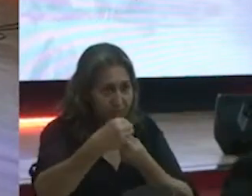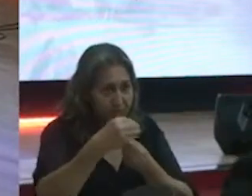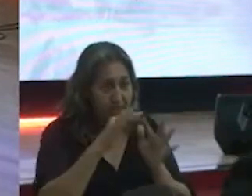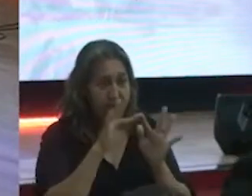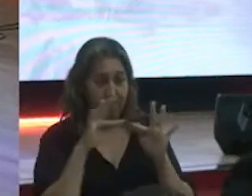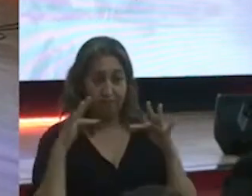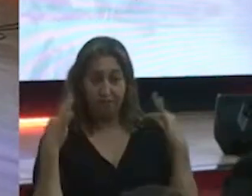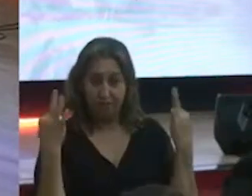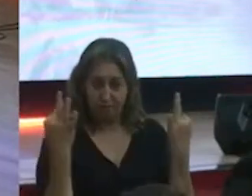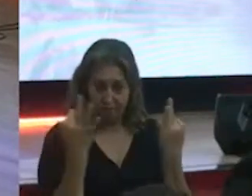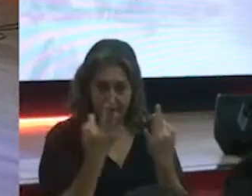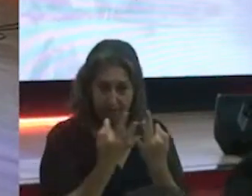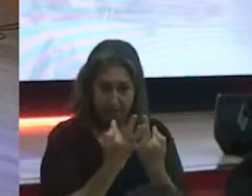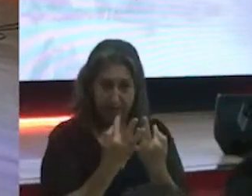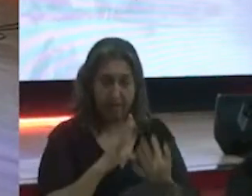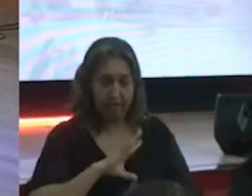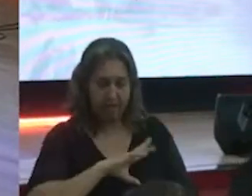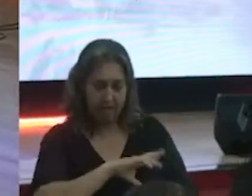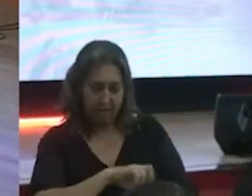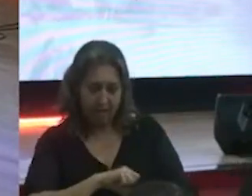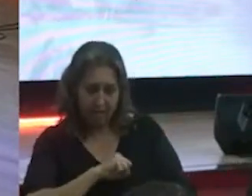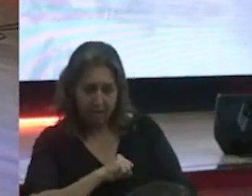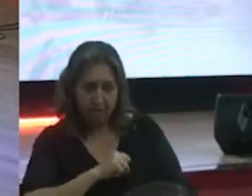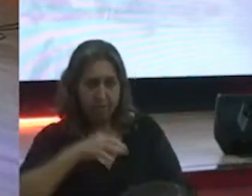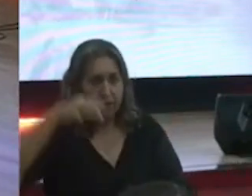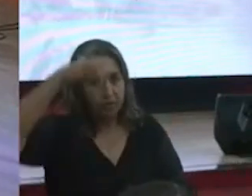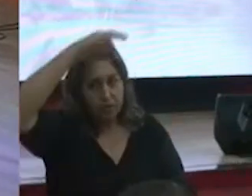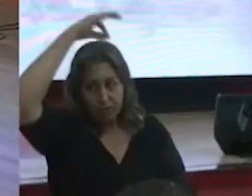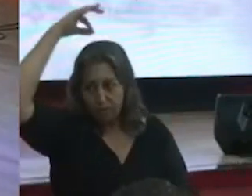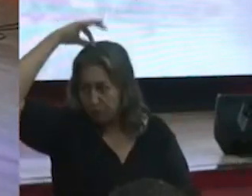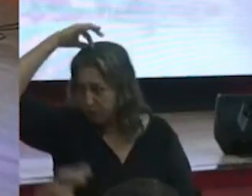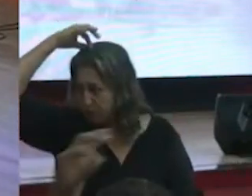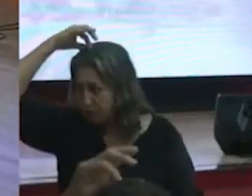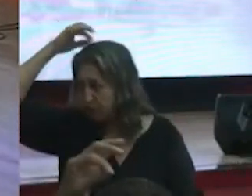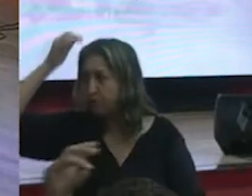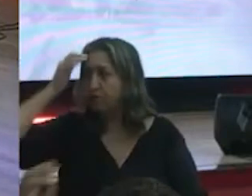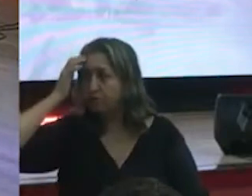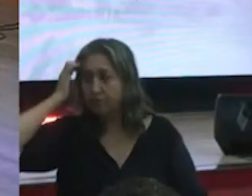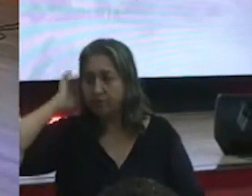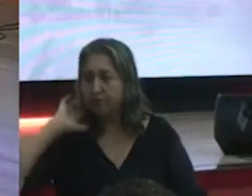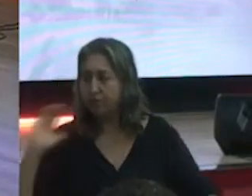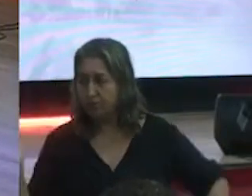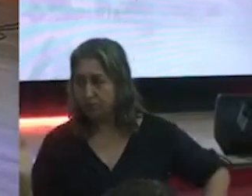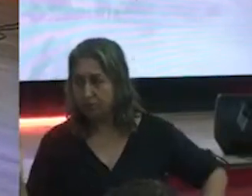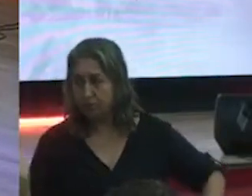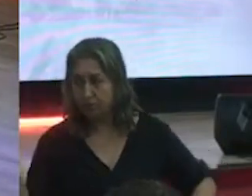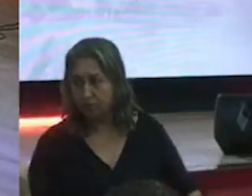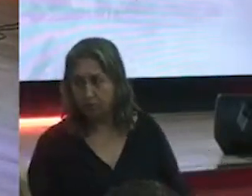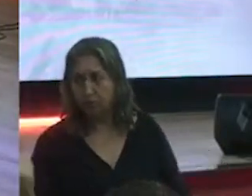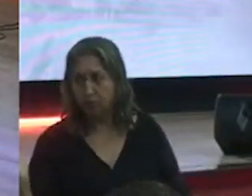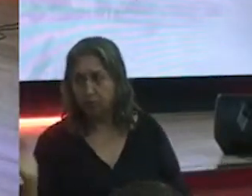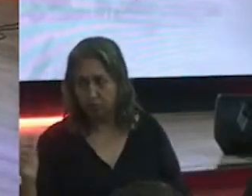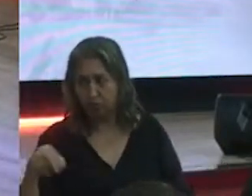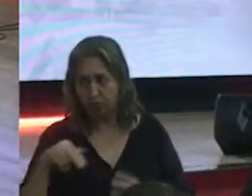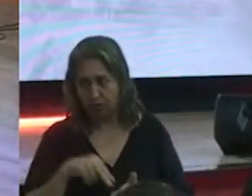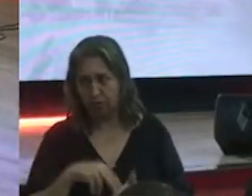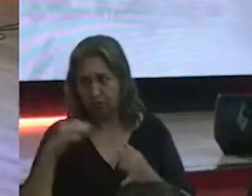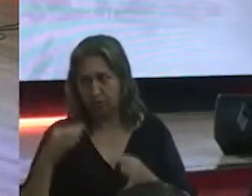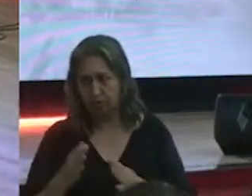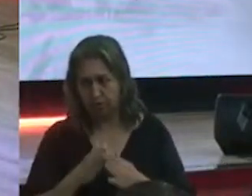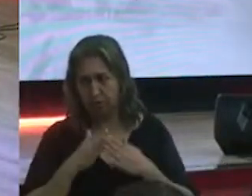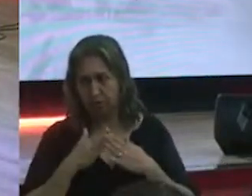famílias famílias que amam que amam o espírito espírito pai